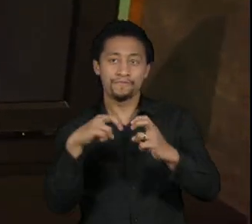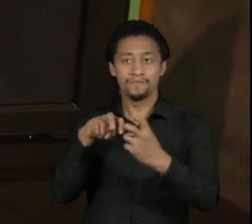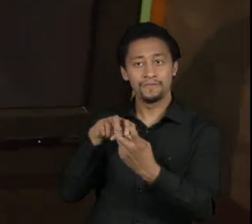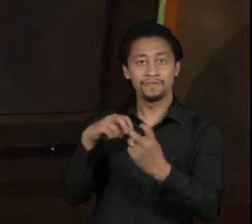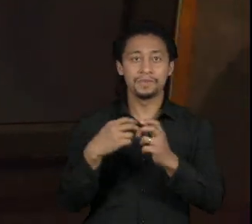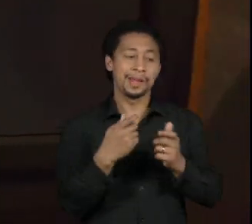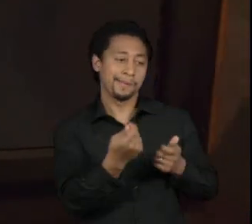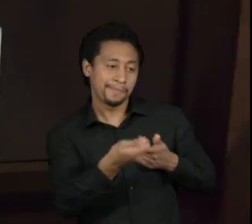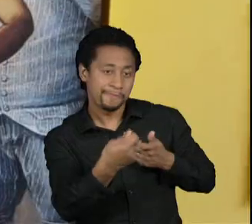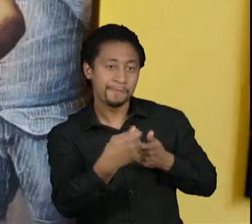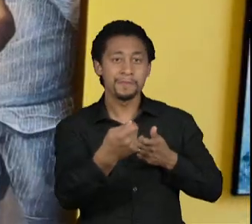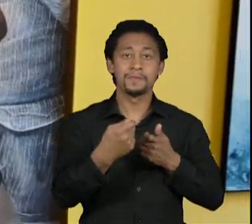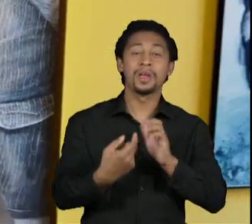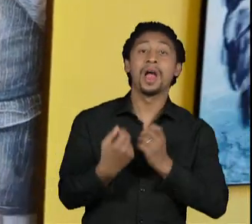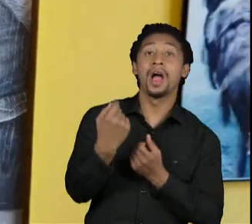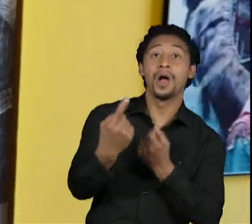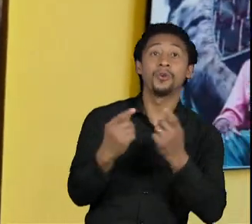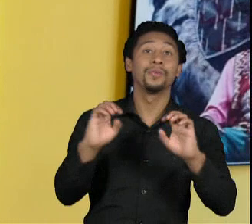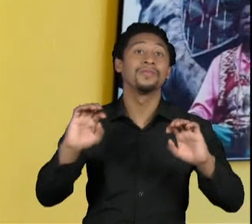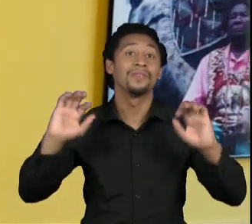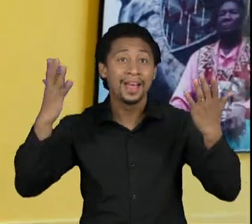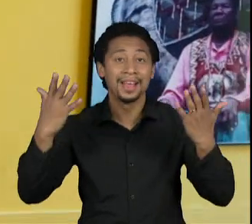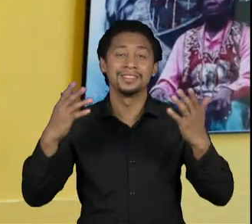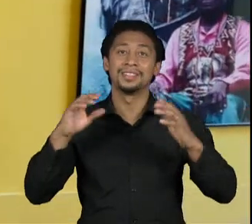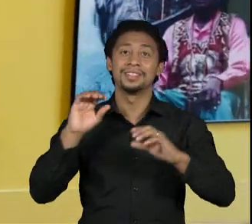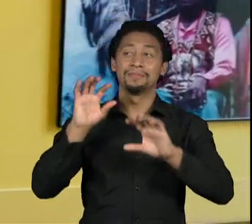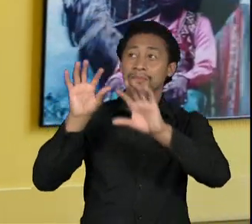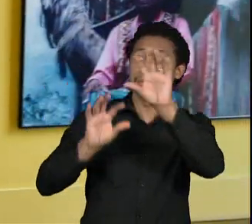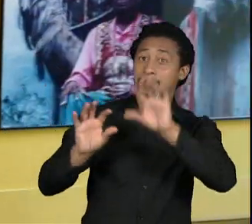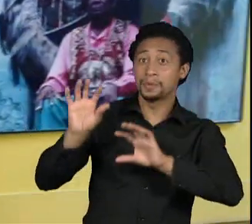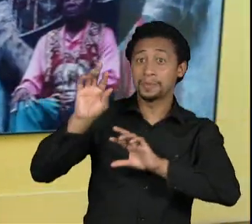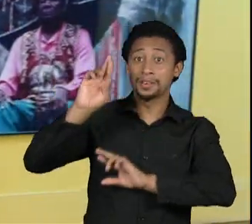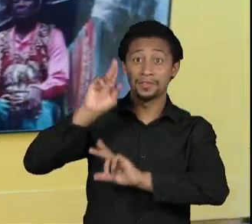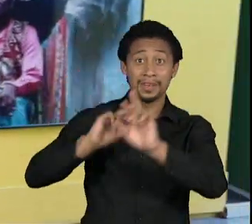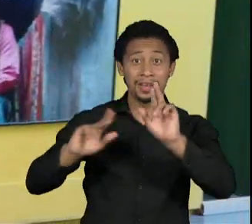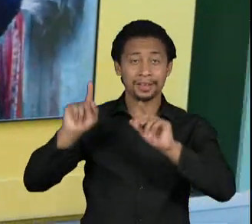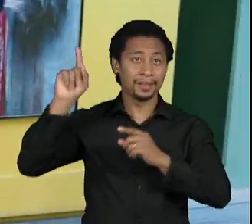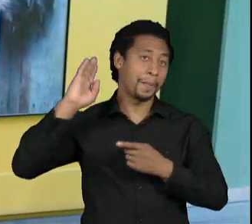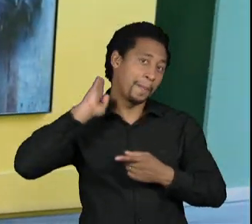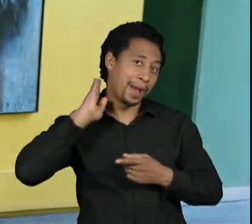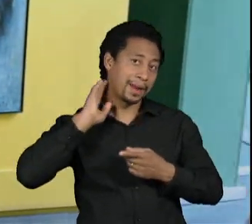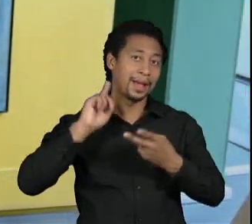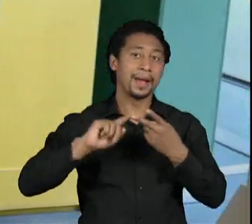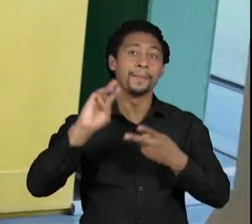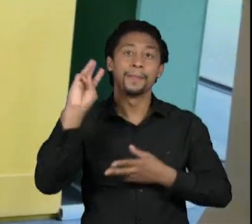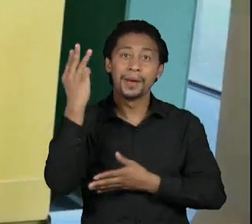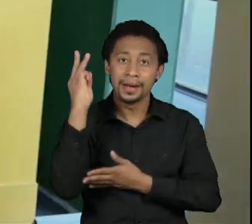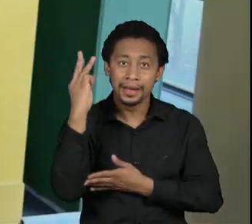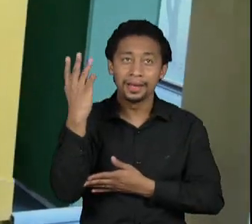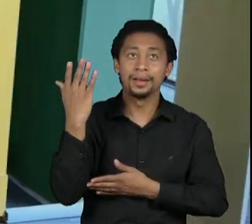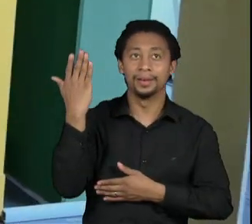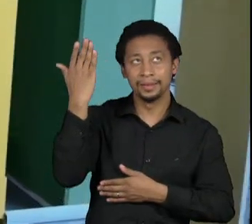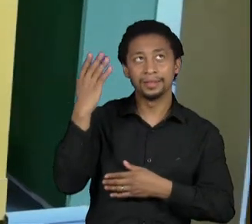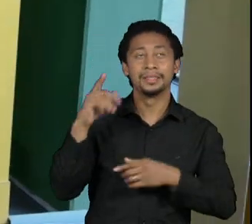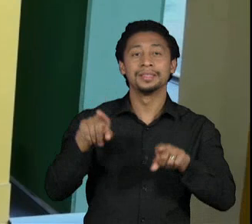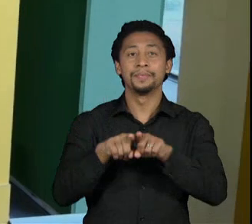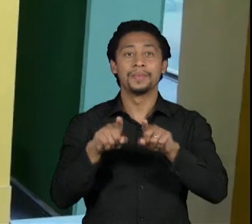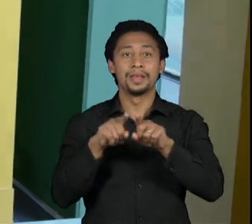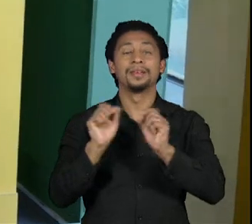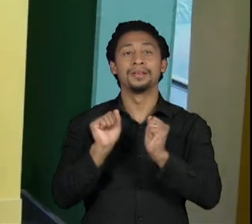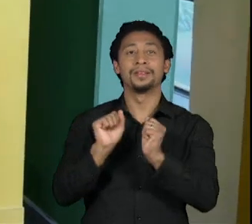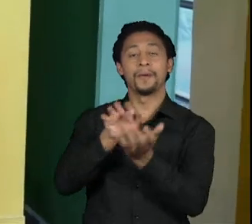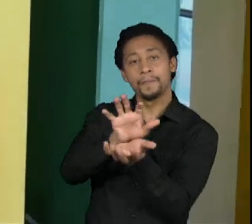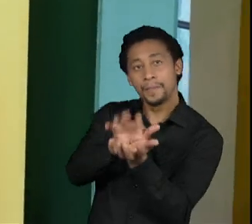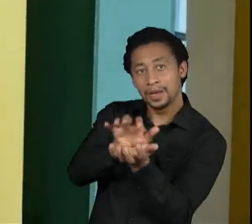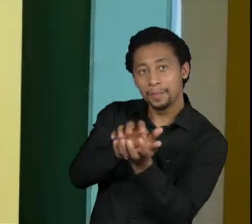dessas festas, né? Um pouquinho de diferentes regiões, seja do Pará, do Maranhão, seja de Pernambuco, né,